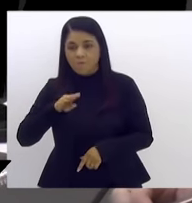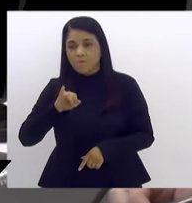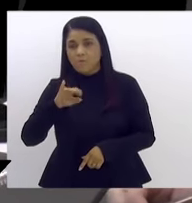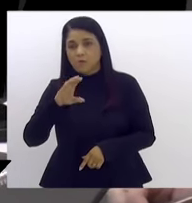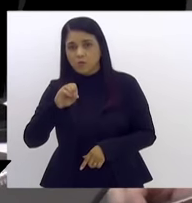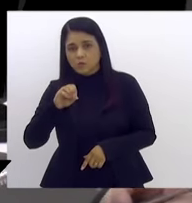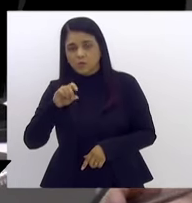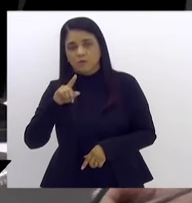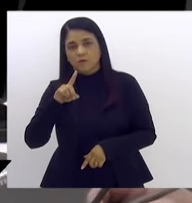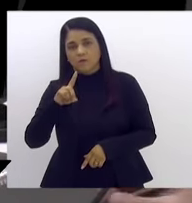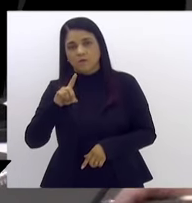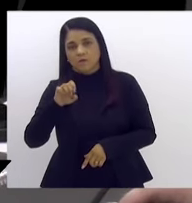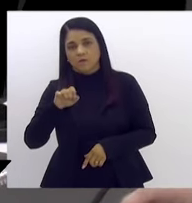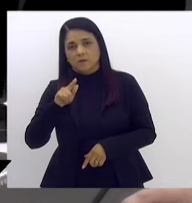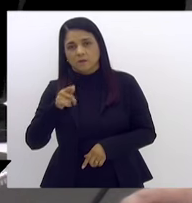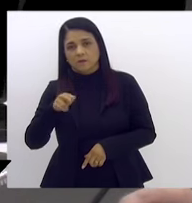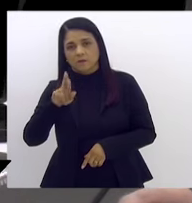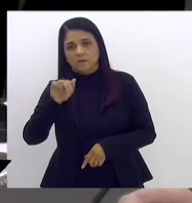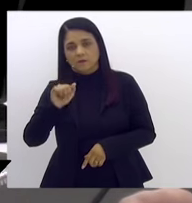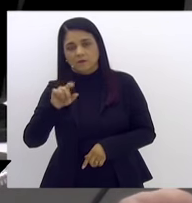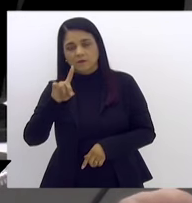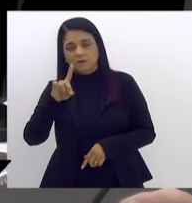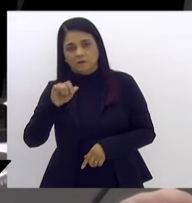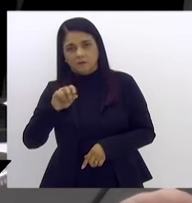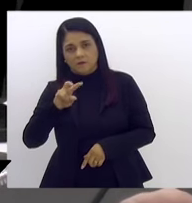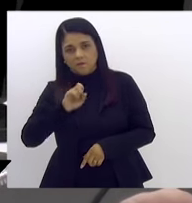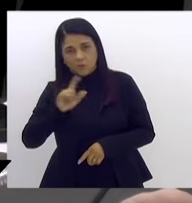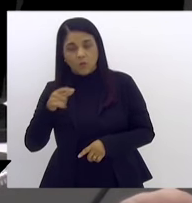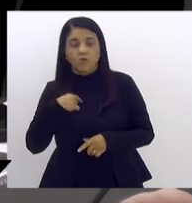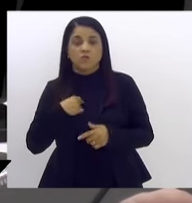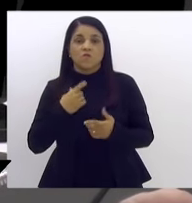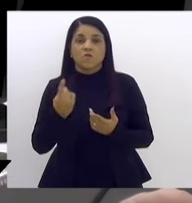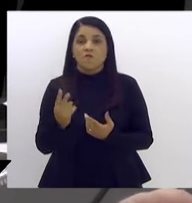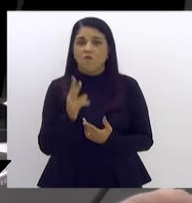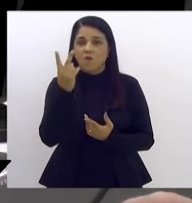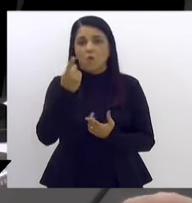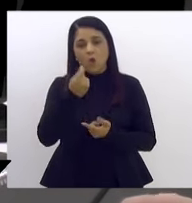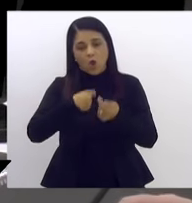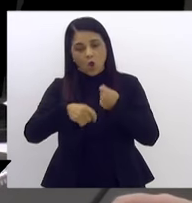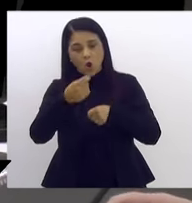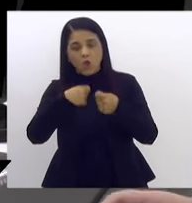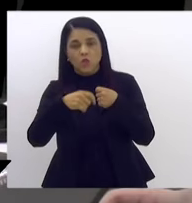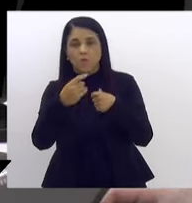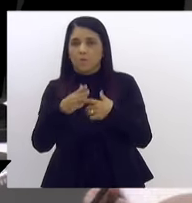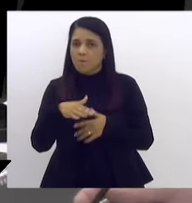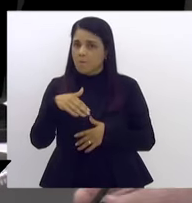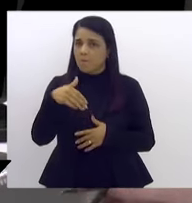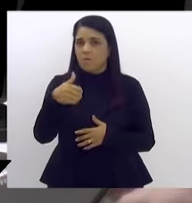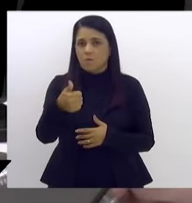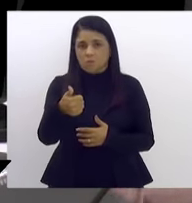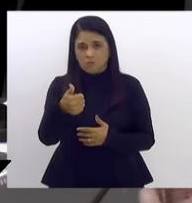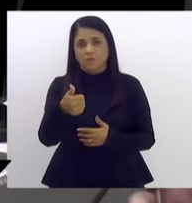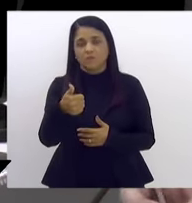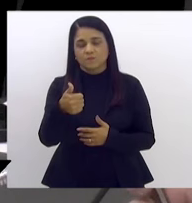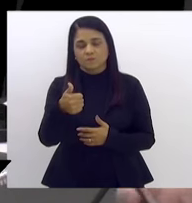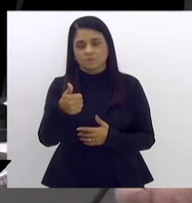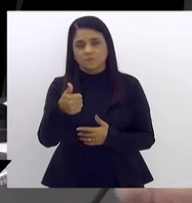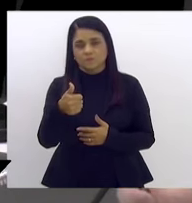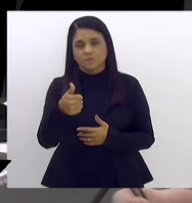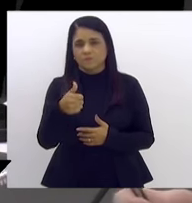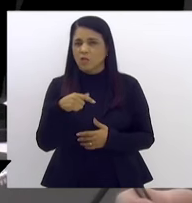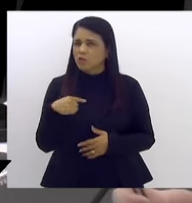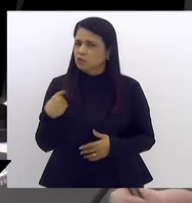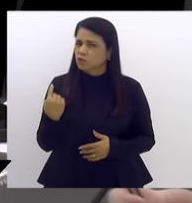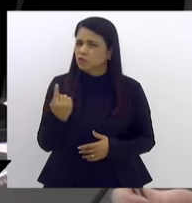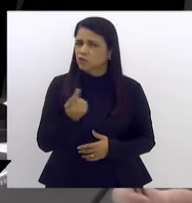um Valor Econômico inclusive maior eu acho que é uma interferência que nós não nos cabe eh